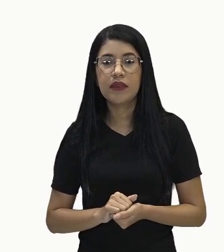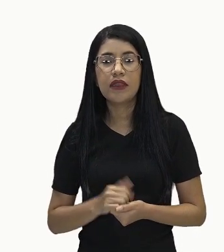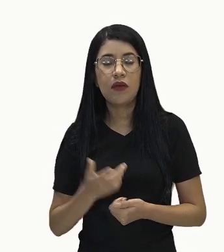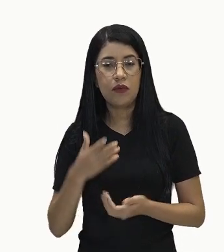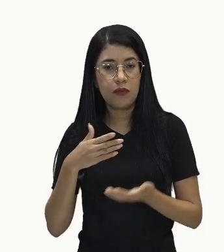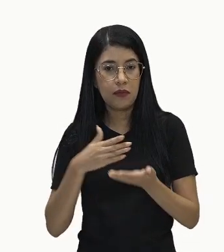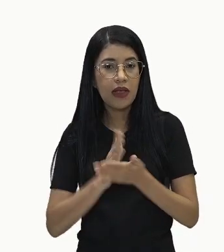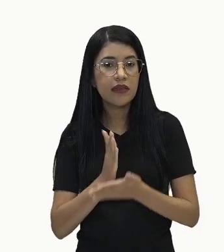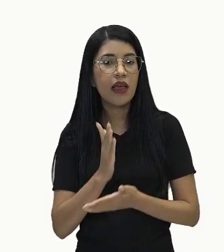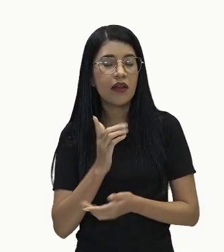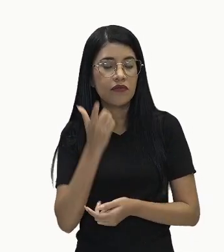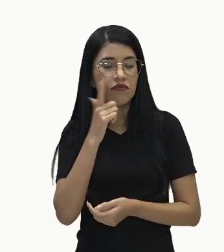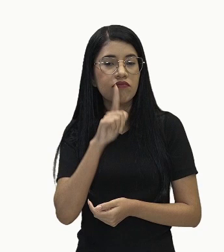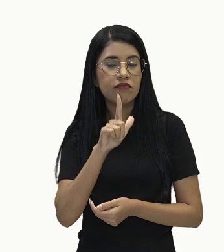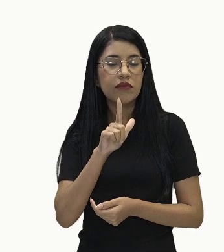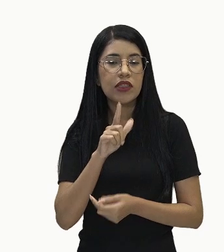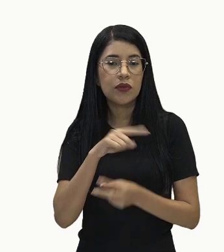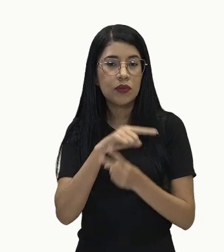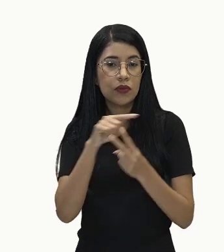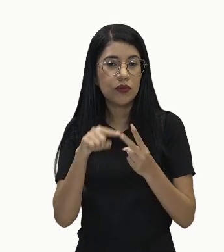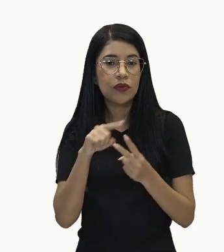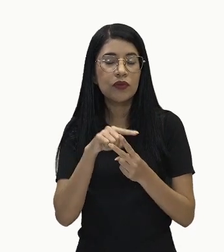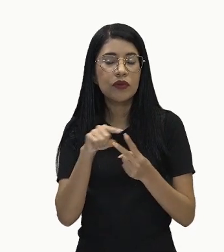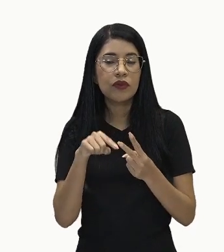que ser superior a quanto? A 14.